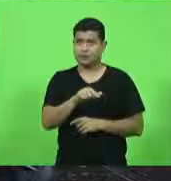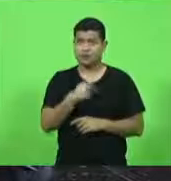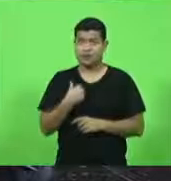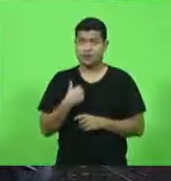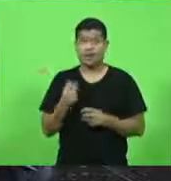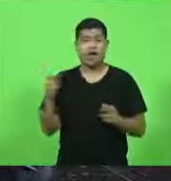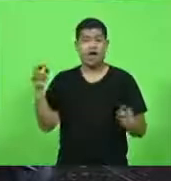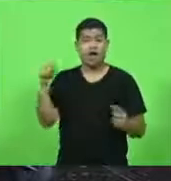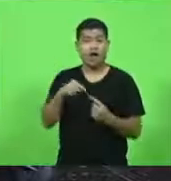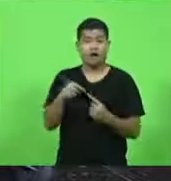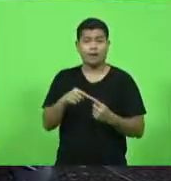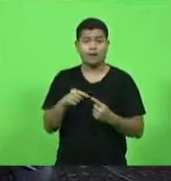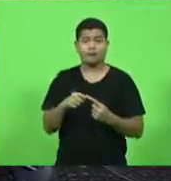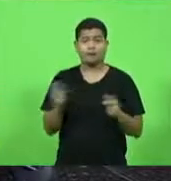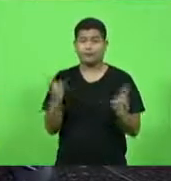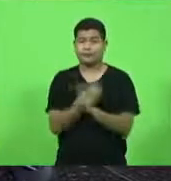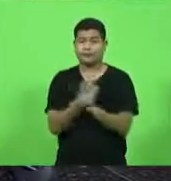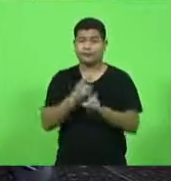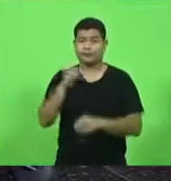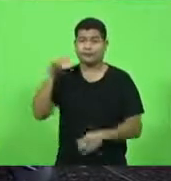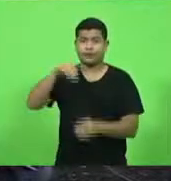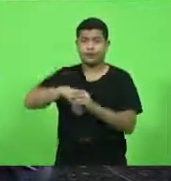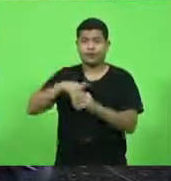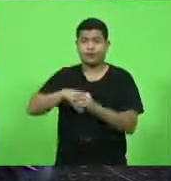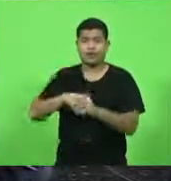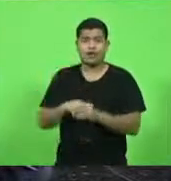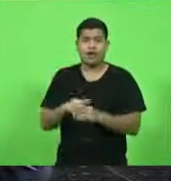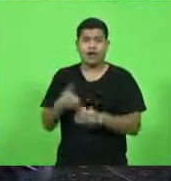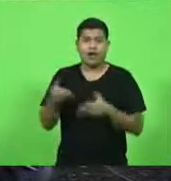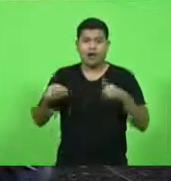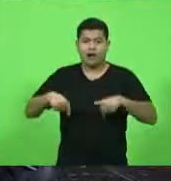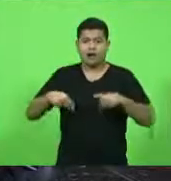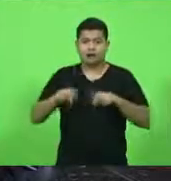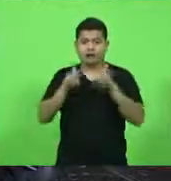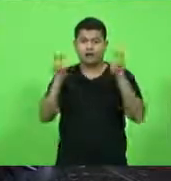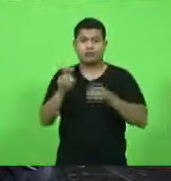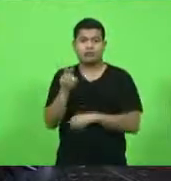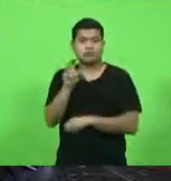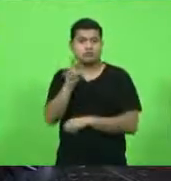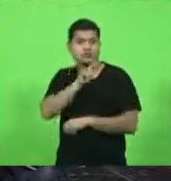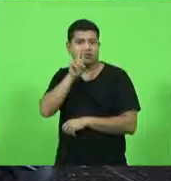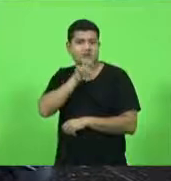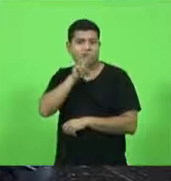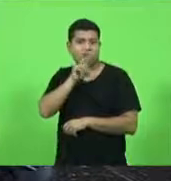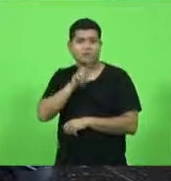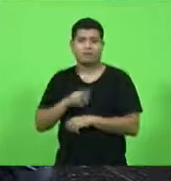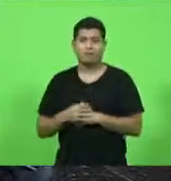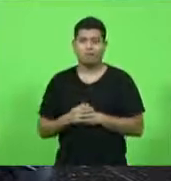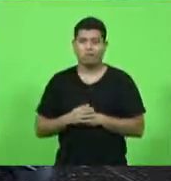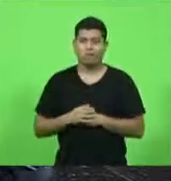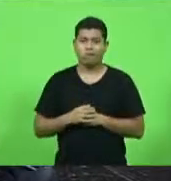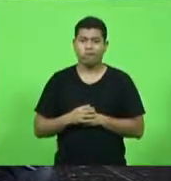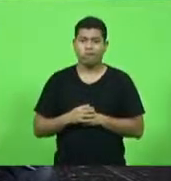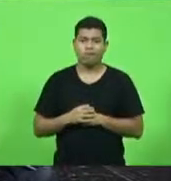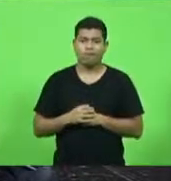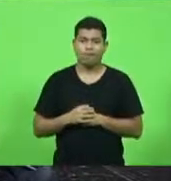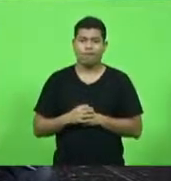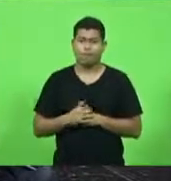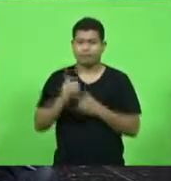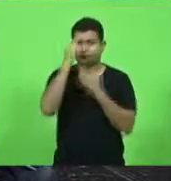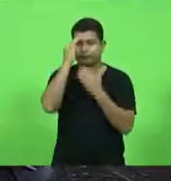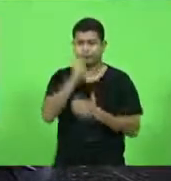relação às matérias que são votadas em caráter emergencial aqui dentro. Será concedido, deputado. Muito obrigado, senhor